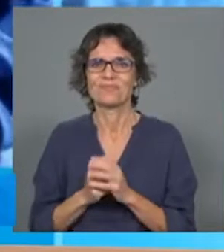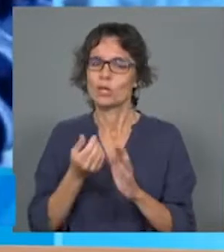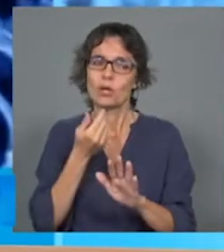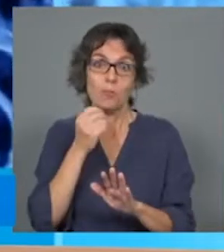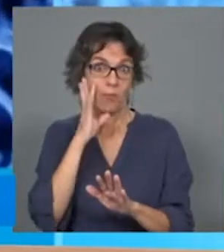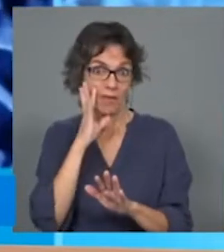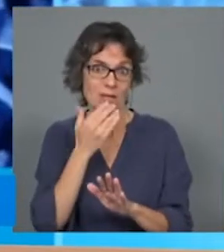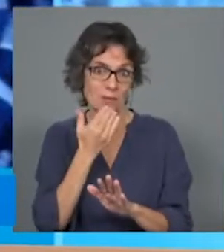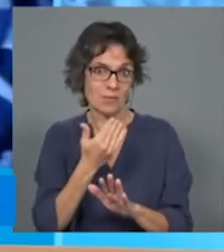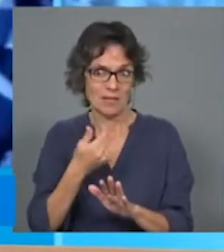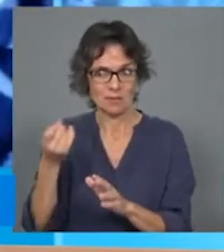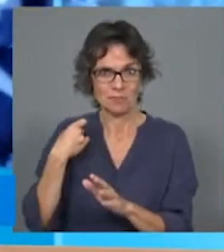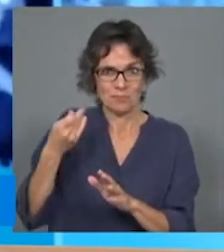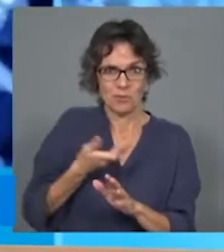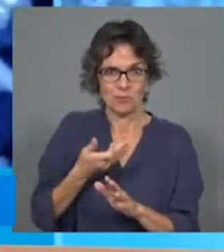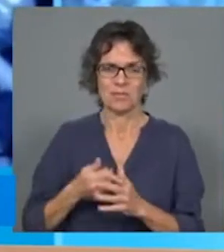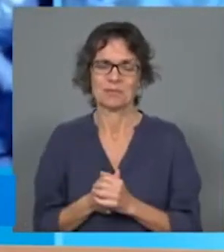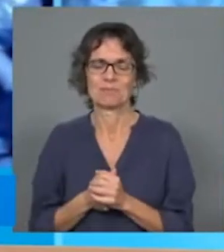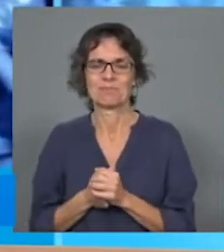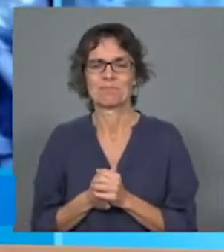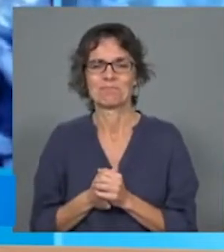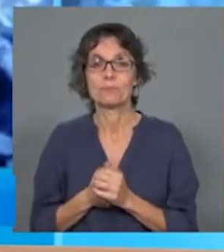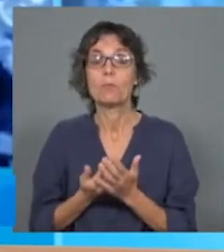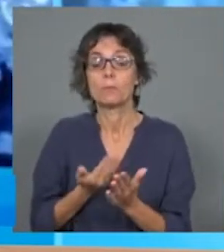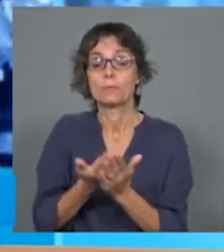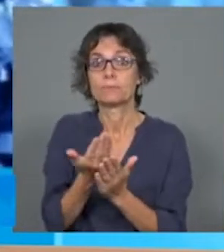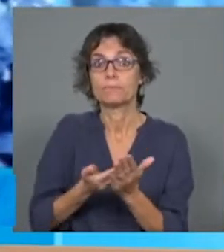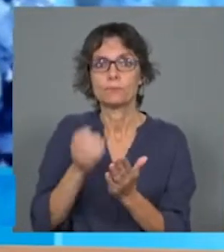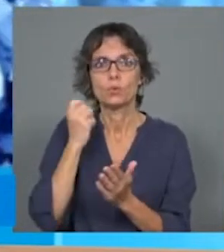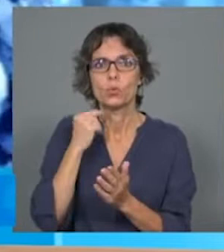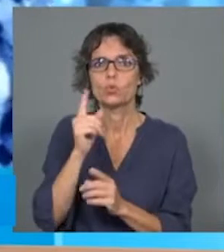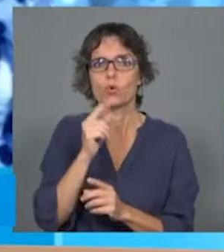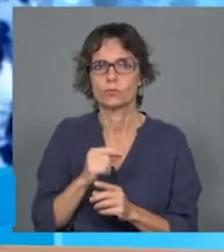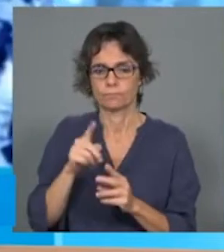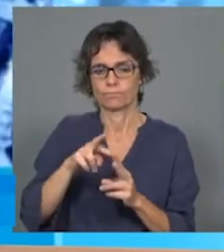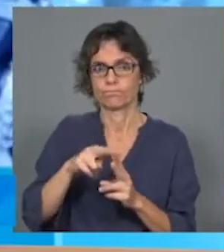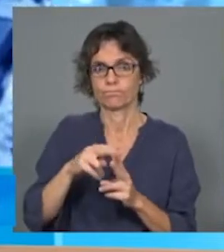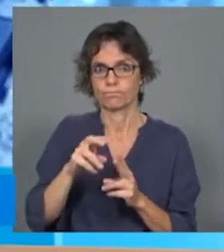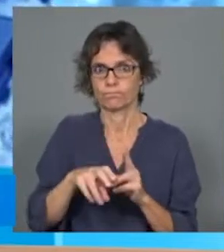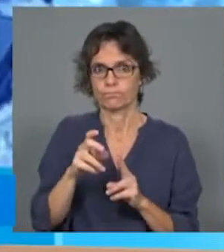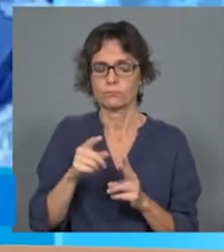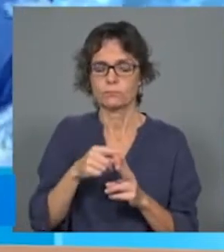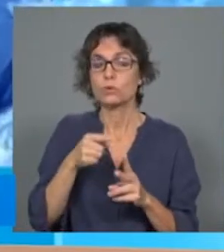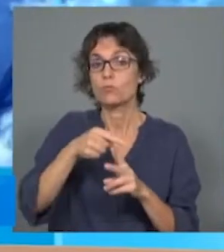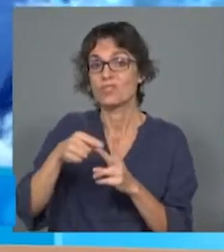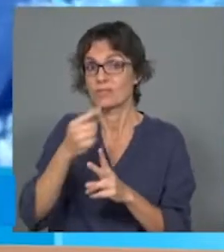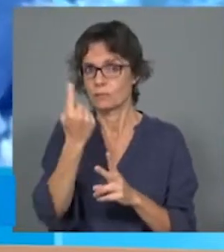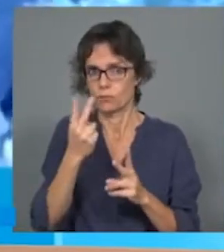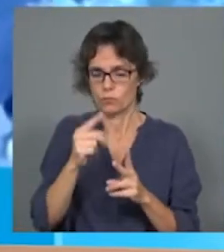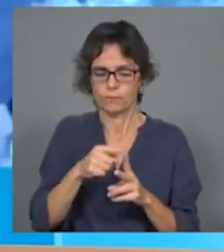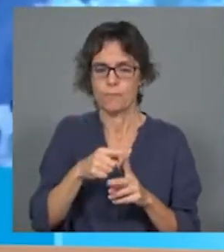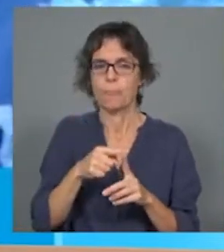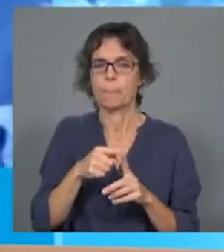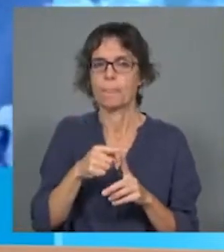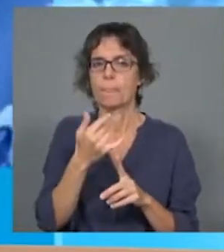tarde e muito obrigado. Esta proposta formativa tem duas condições ou dois pressupostos. O primeiro, como